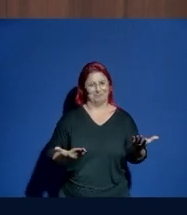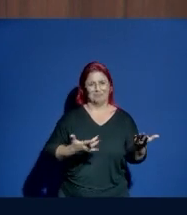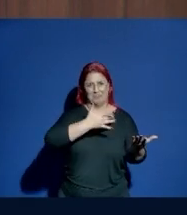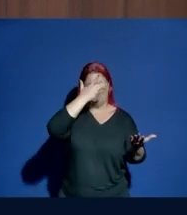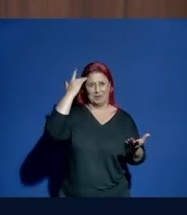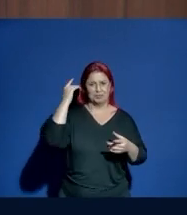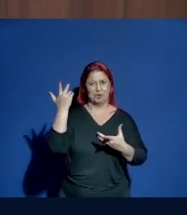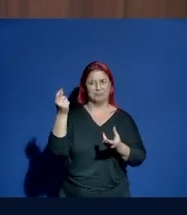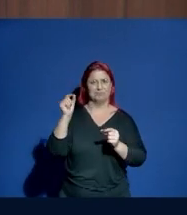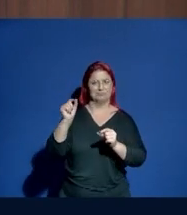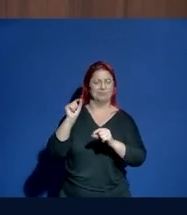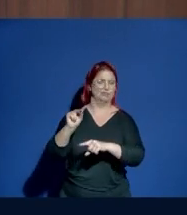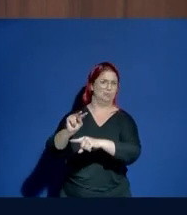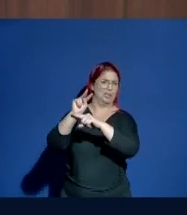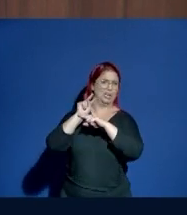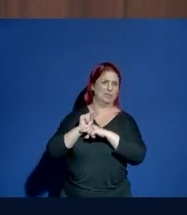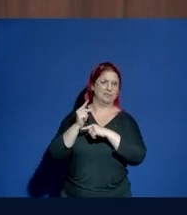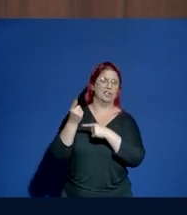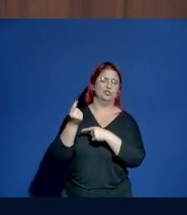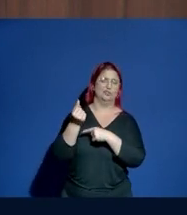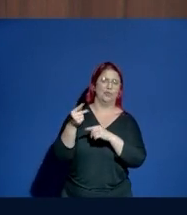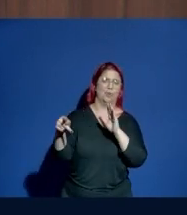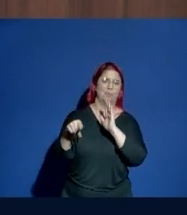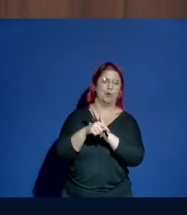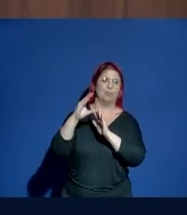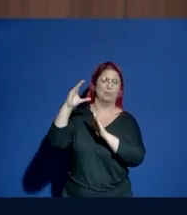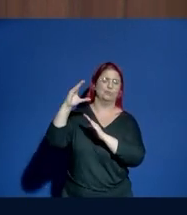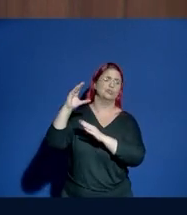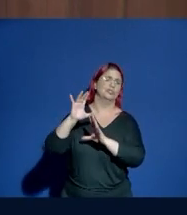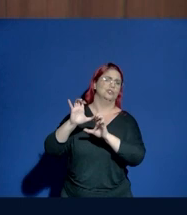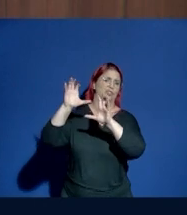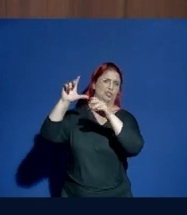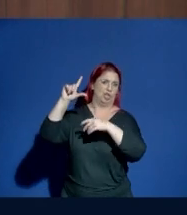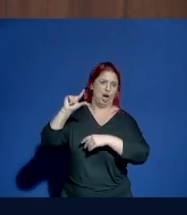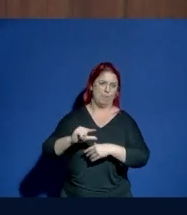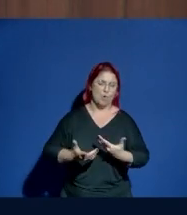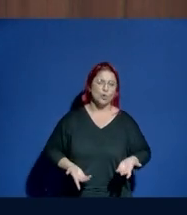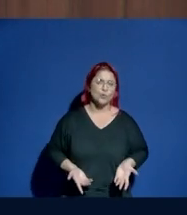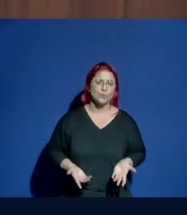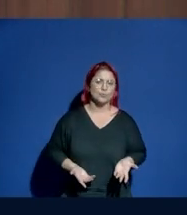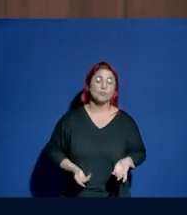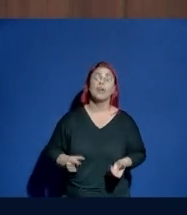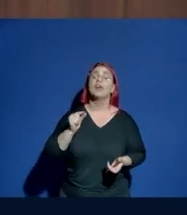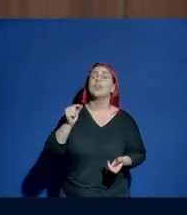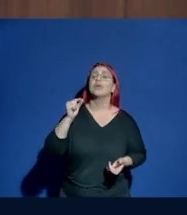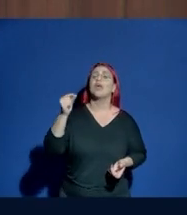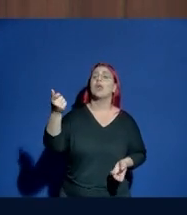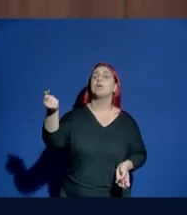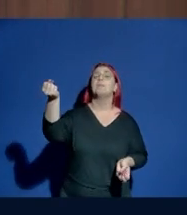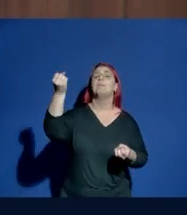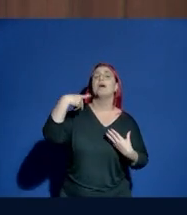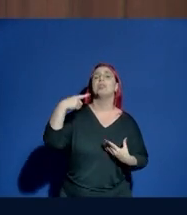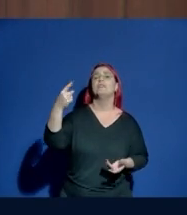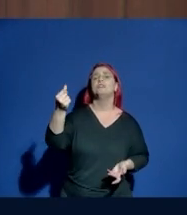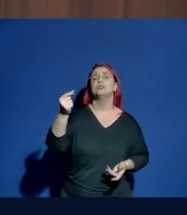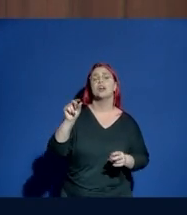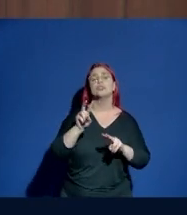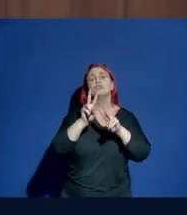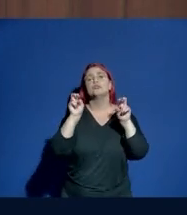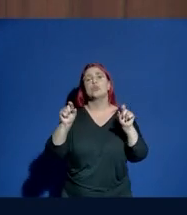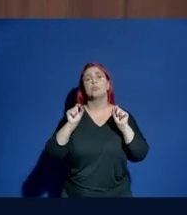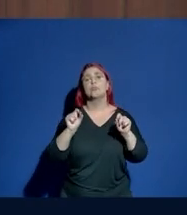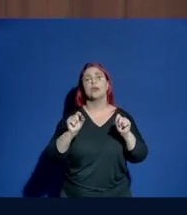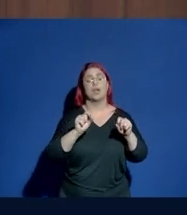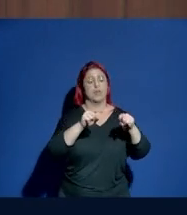centavo de crédito de carbono qual é que é realmente o repasso que é feito a nós em relação aos